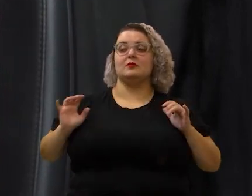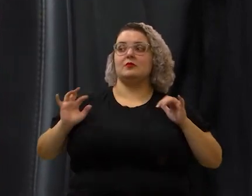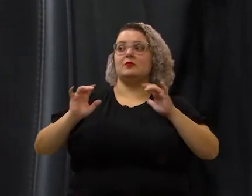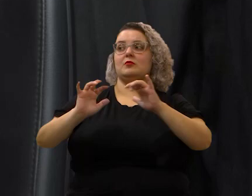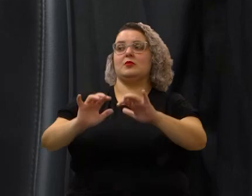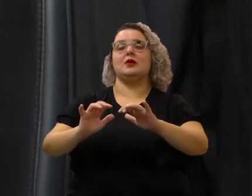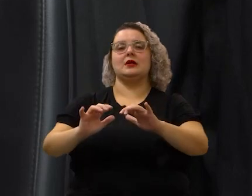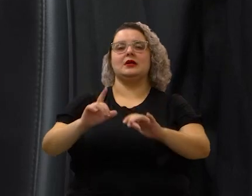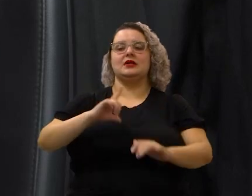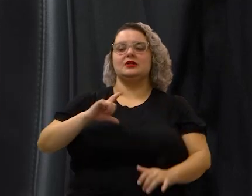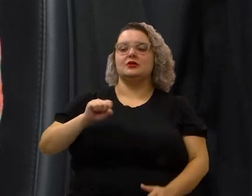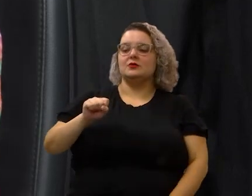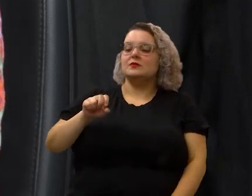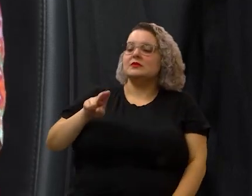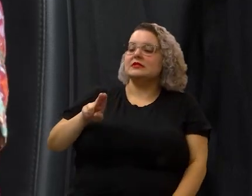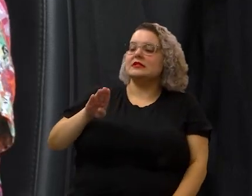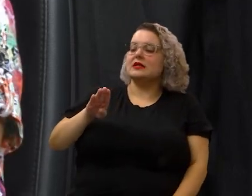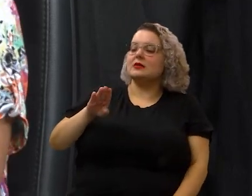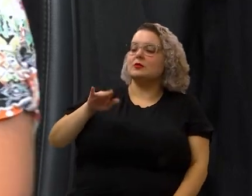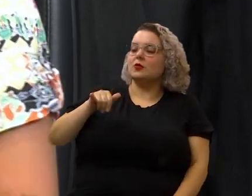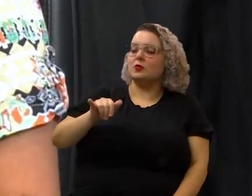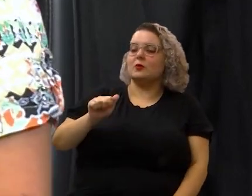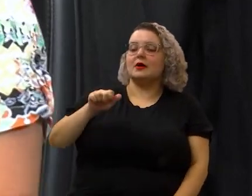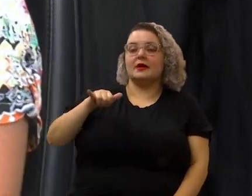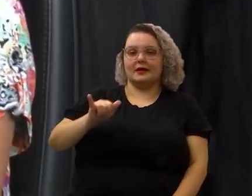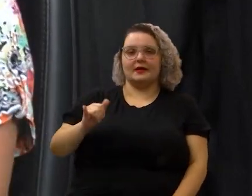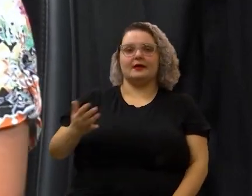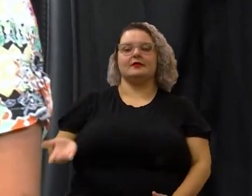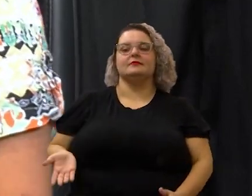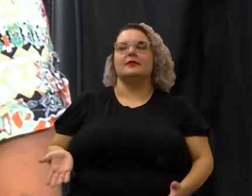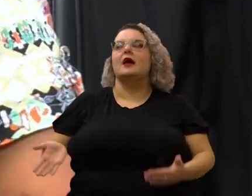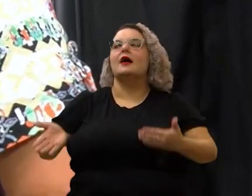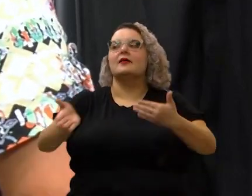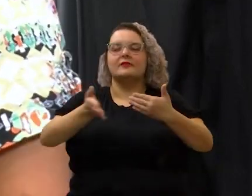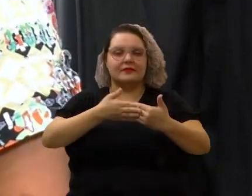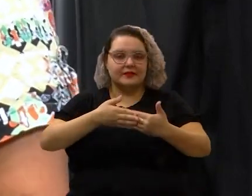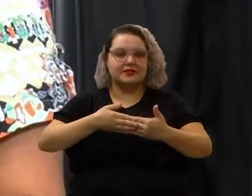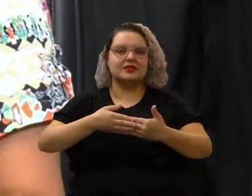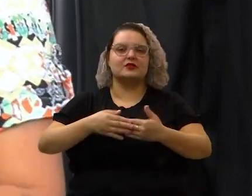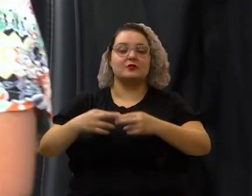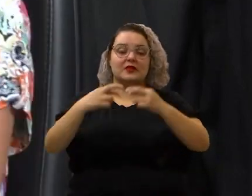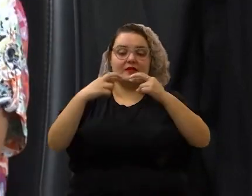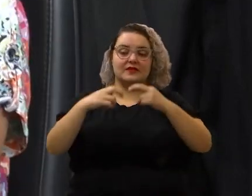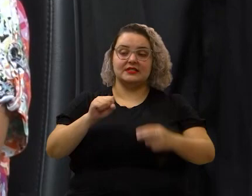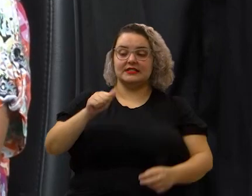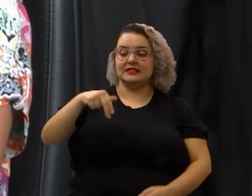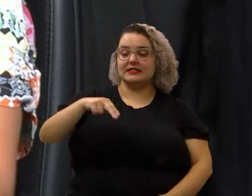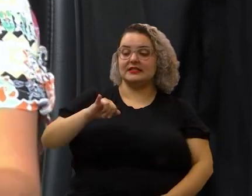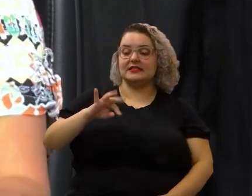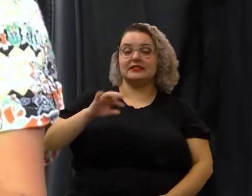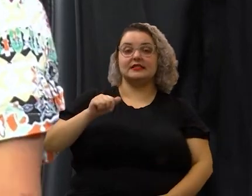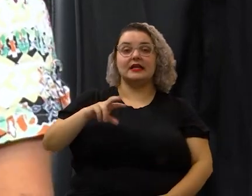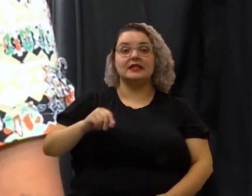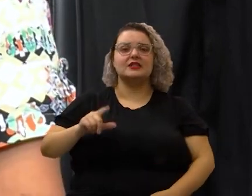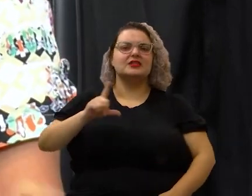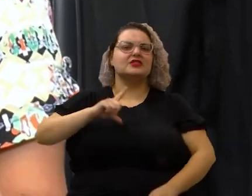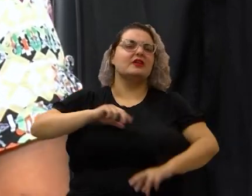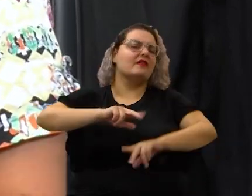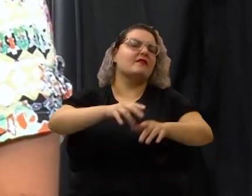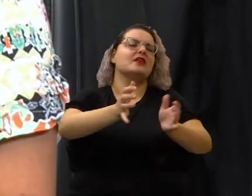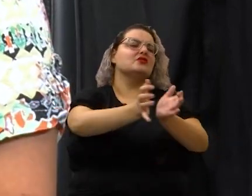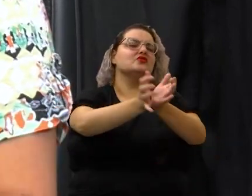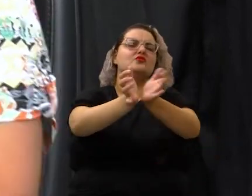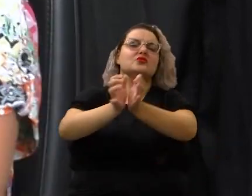Unicamp, porque tinha um subway na frente do bandejão, e o subway foi fechado pela vigilância sanitária, e tinha uma série de grupos de